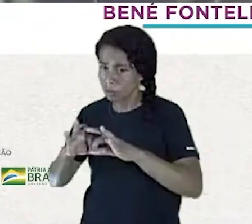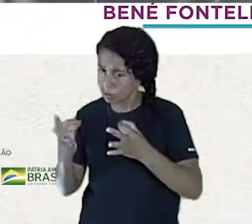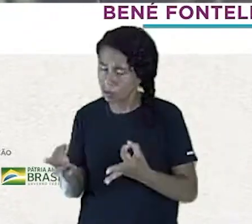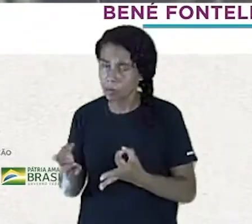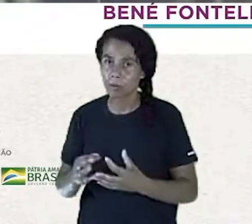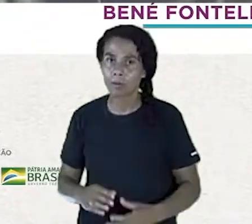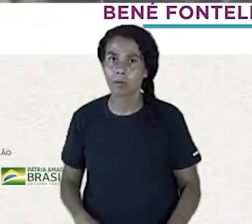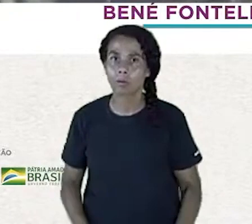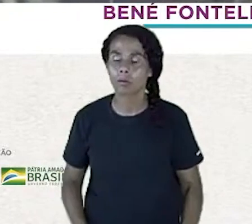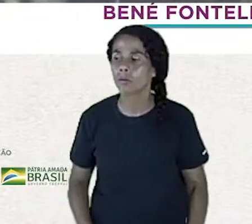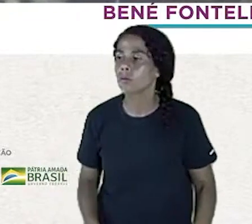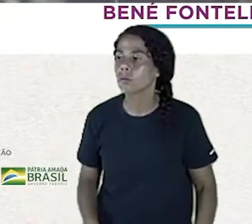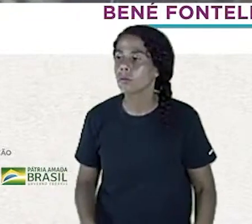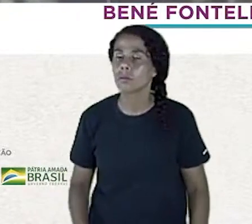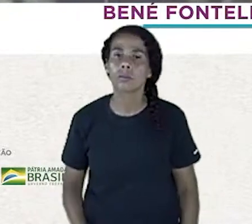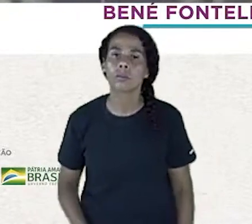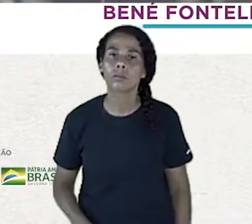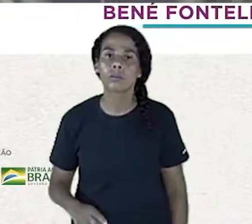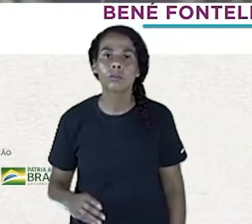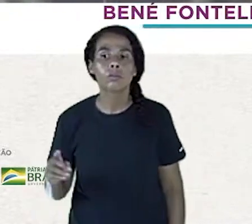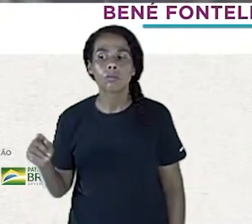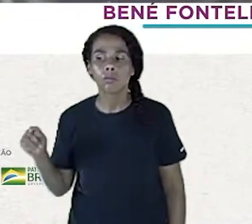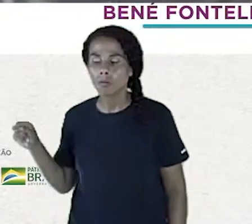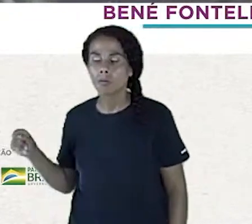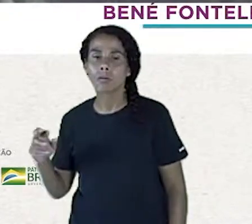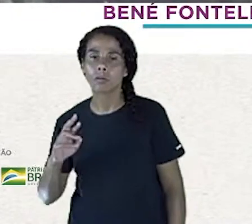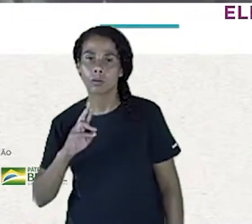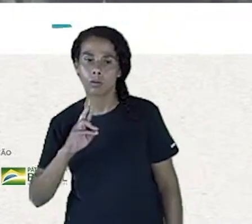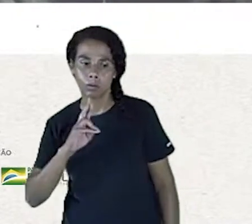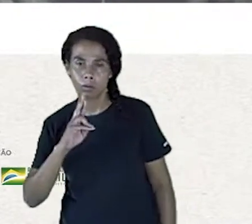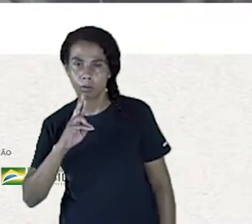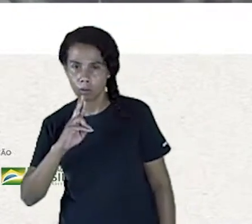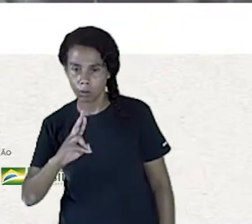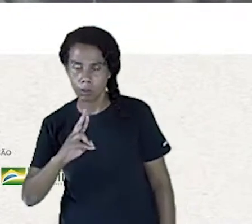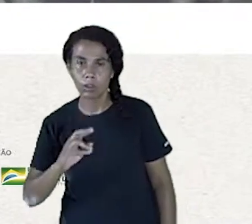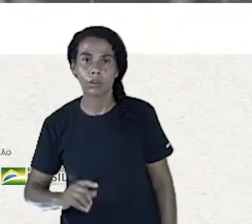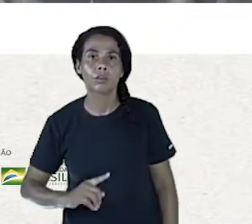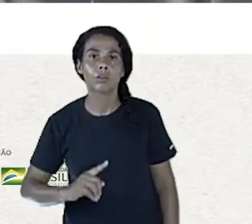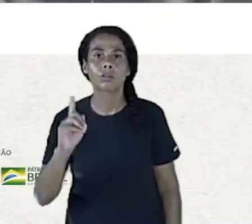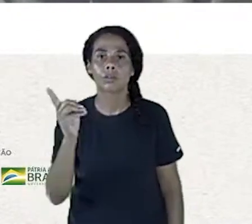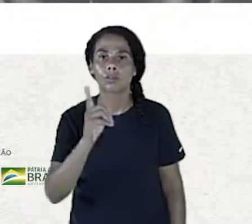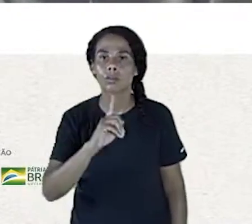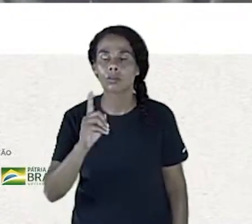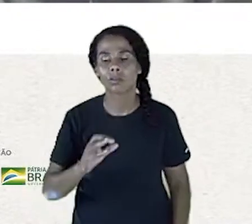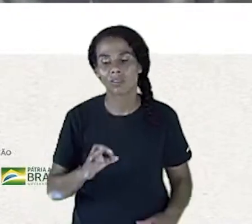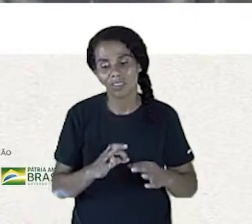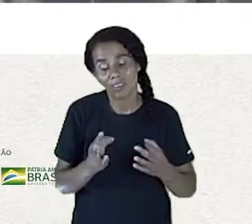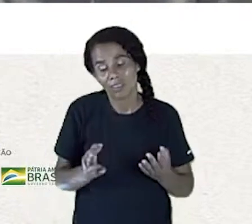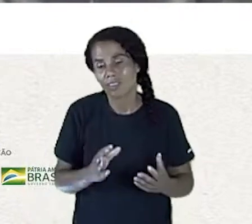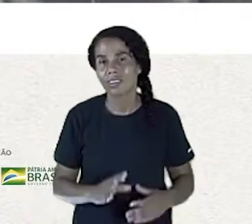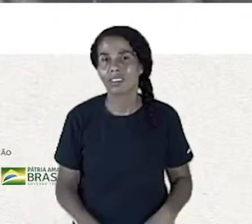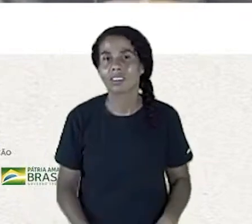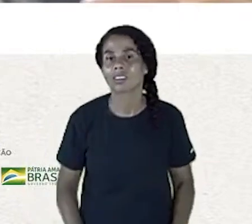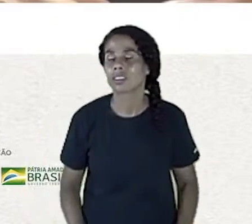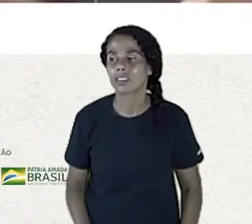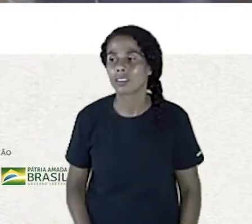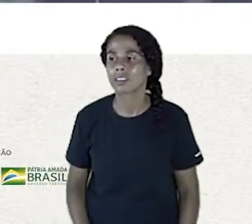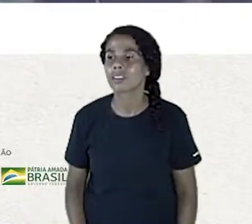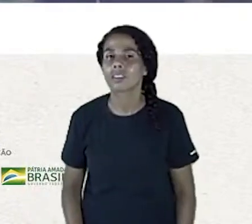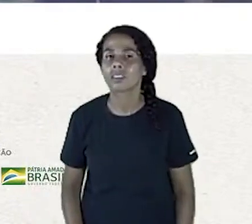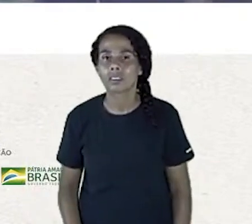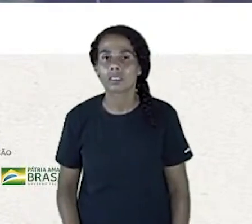Mas tem complexidade, mas é que o Gil navega numa história de, no fundo,